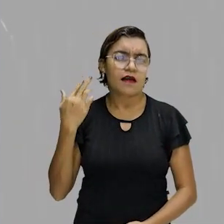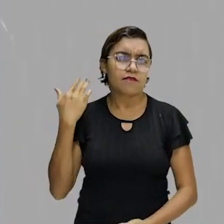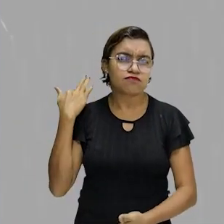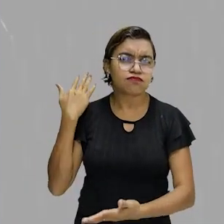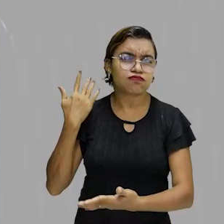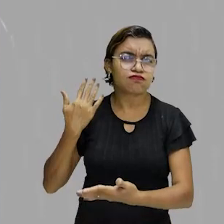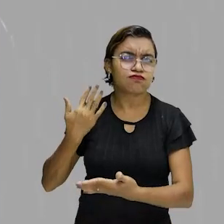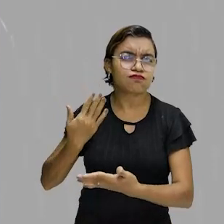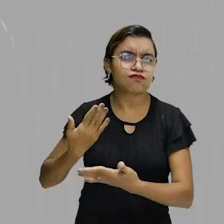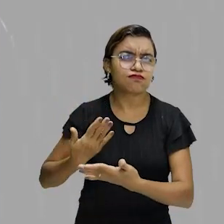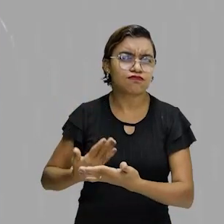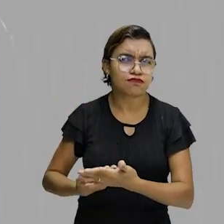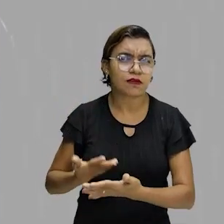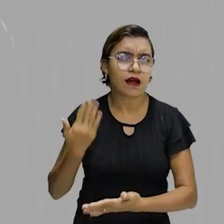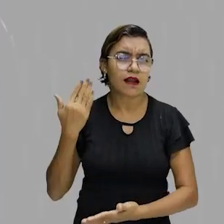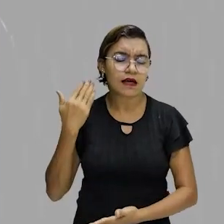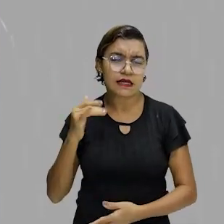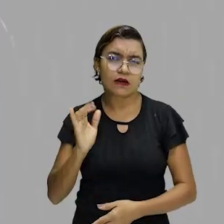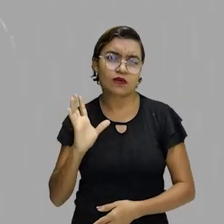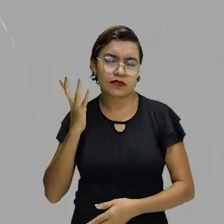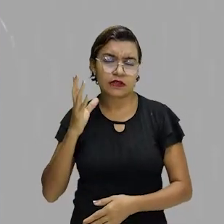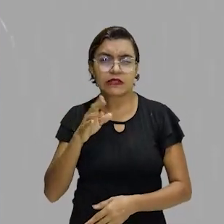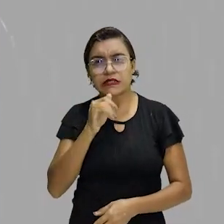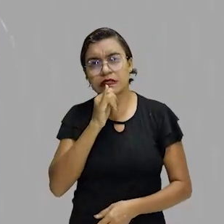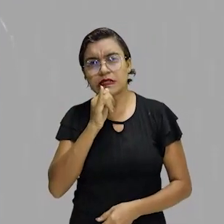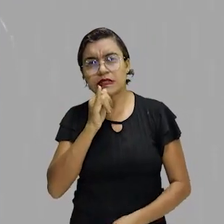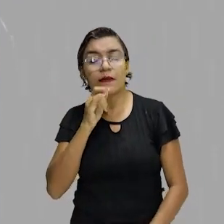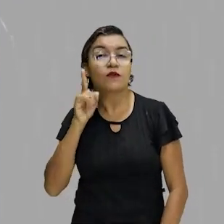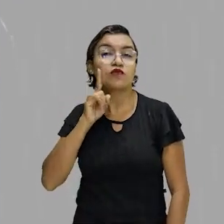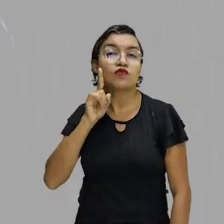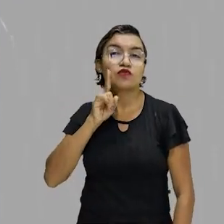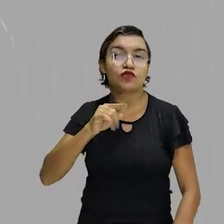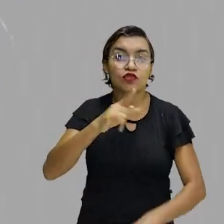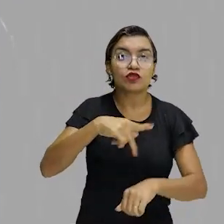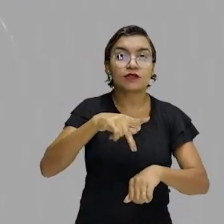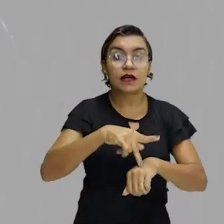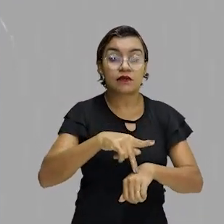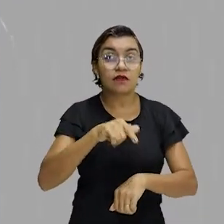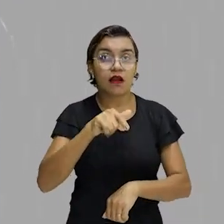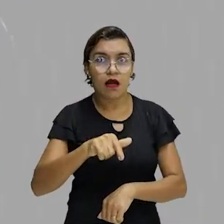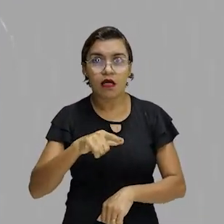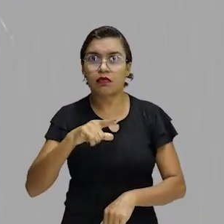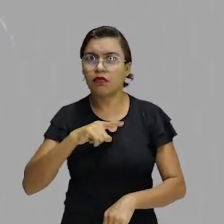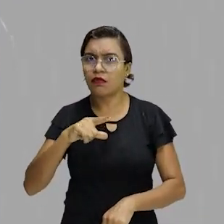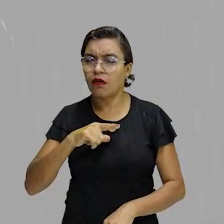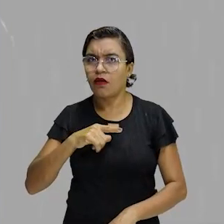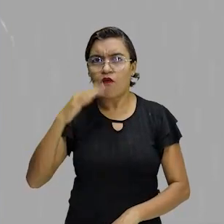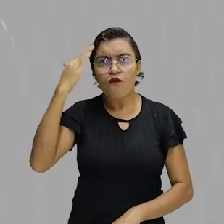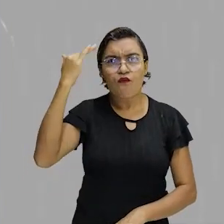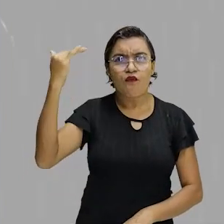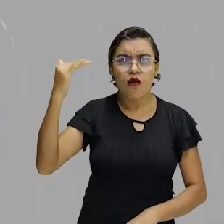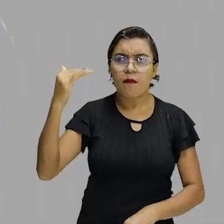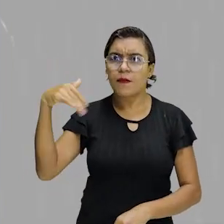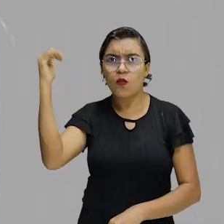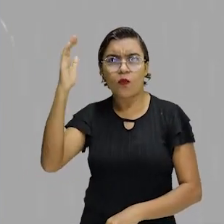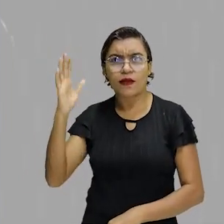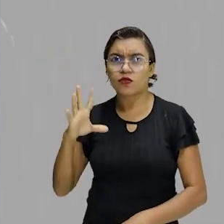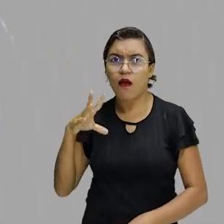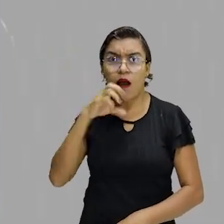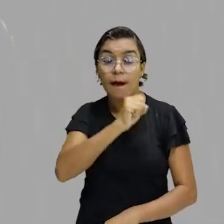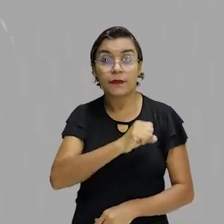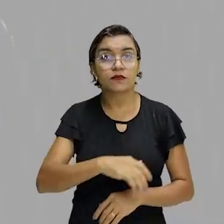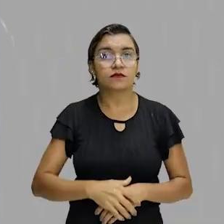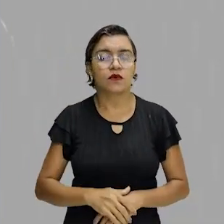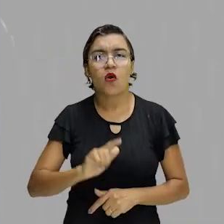de coisas que aconteceram, por exemplo, nos Estados Unidos e que tiveram repercussão no Brasil muito rapidamente